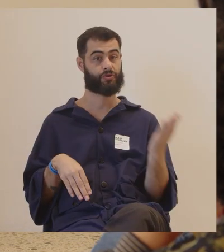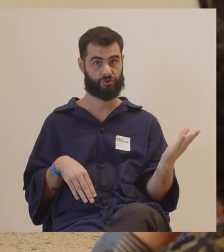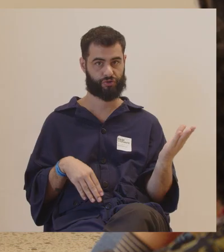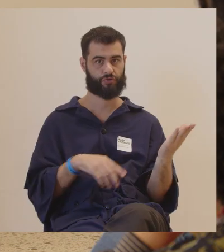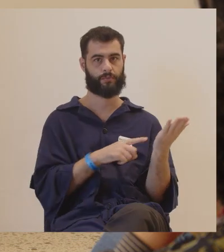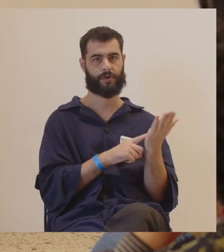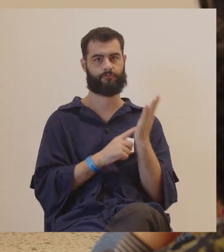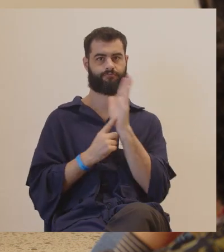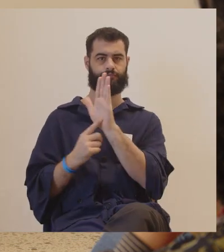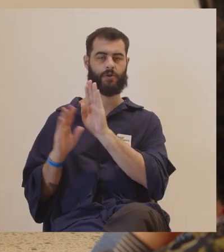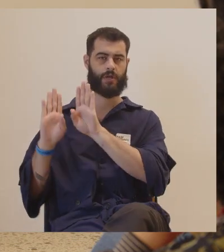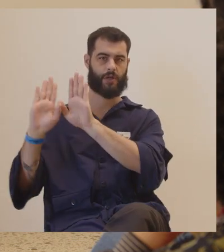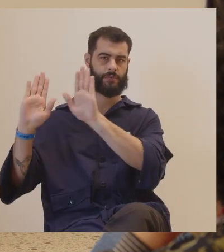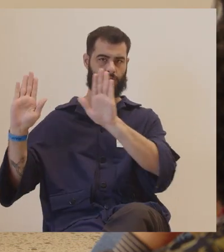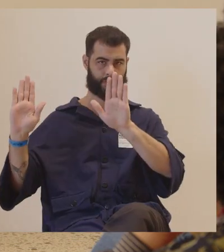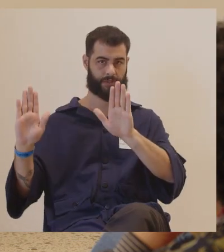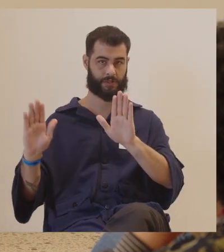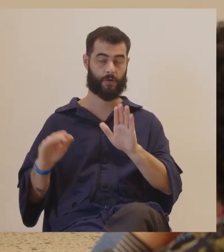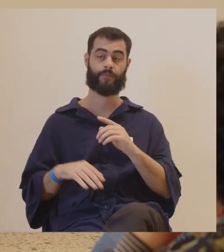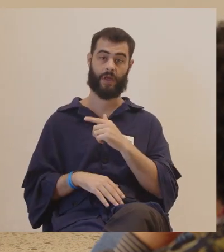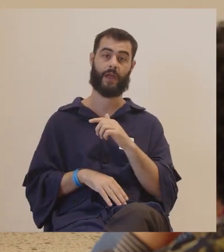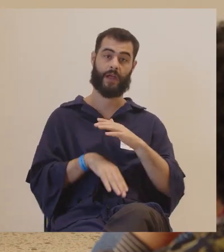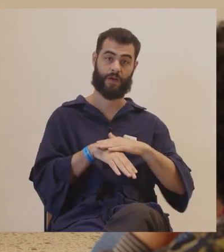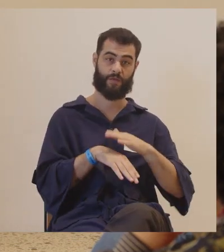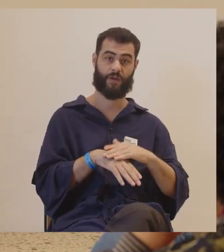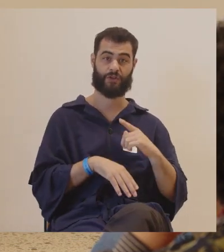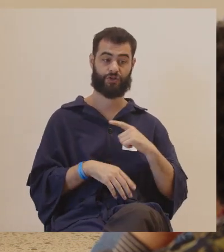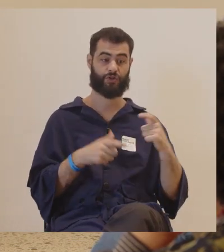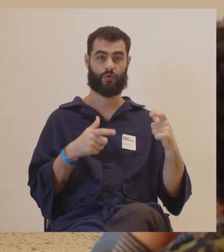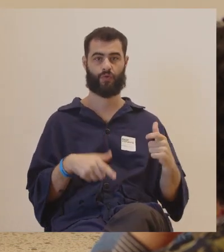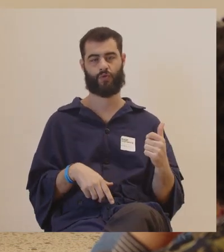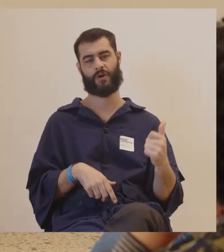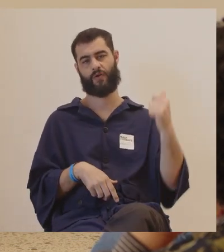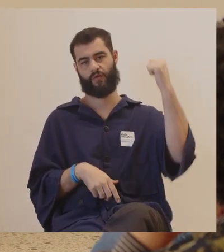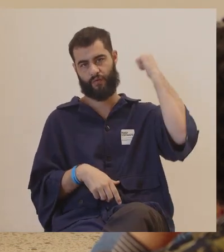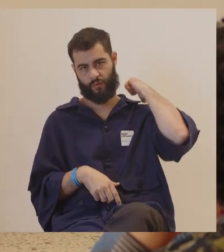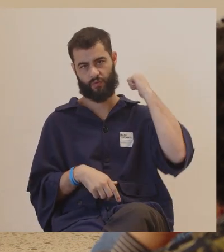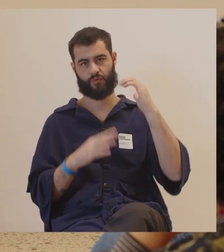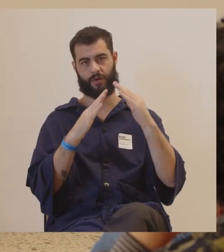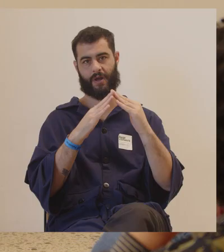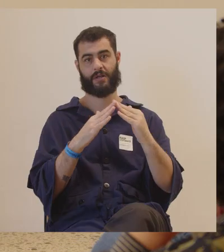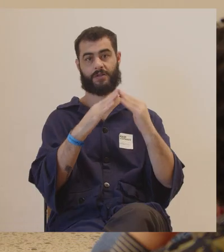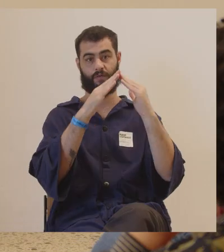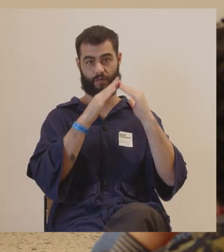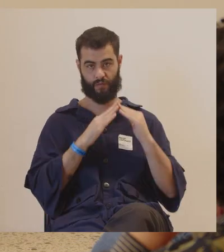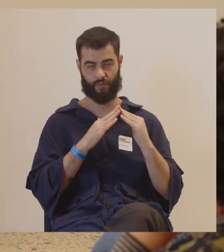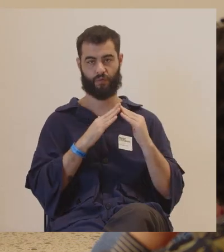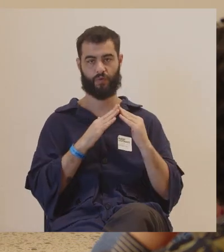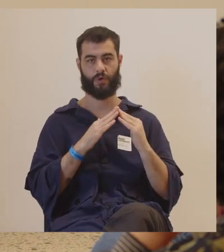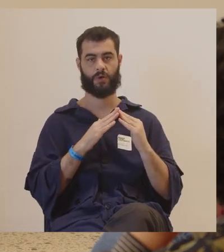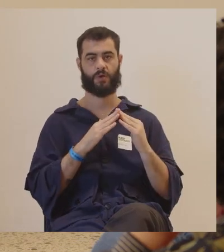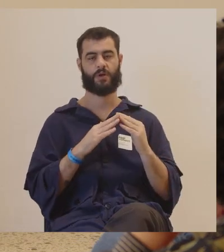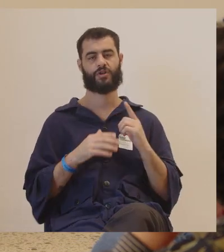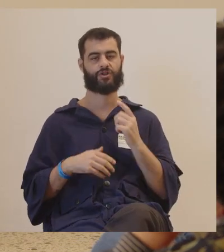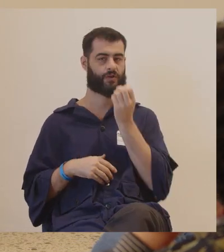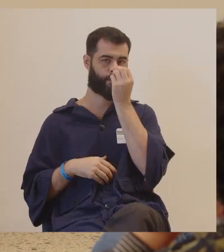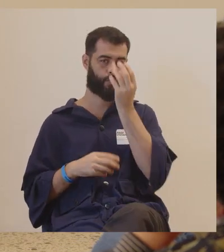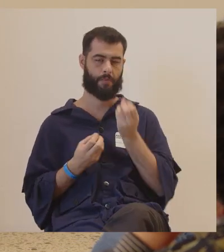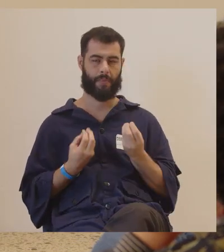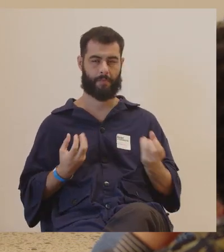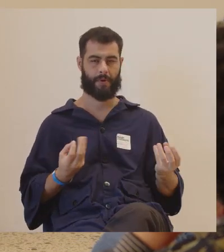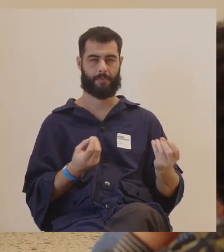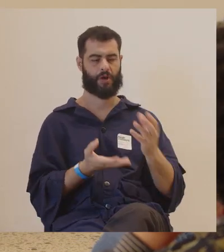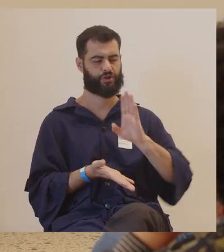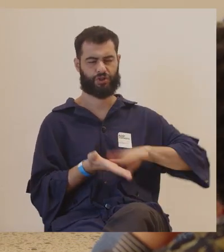criando, esvaziando 2 estufas que ele tinha no fundo do jardim e criando um ateliê para colocação e terminar essas pinturas,